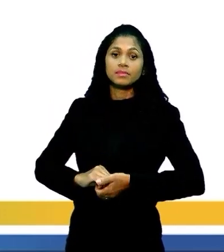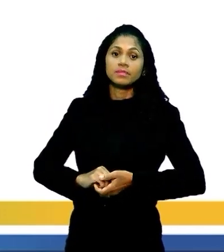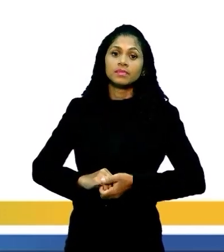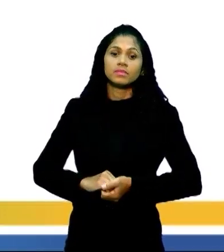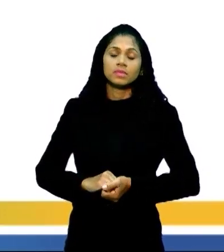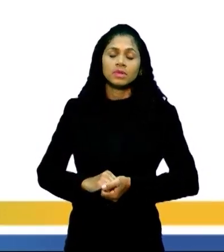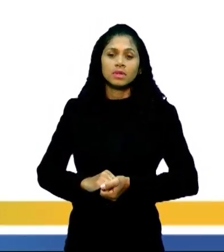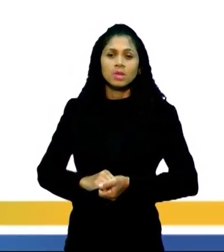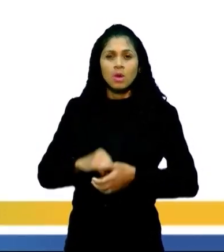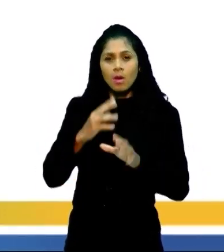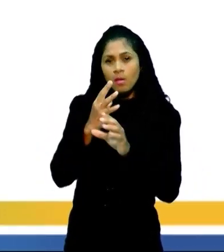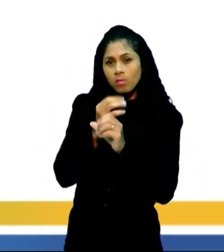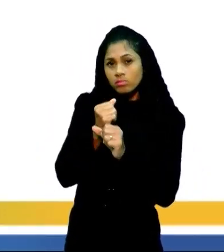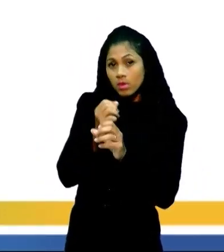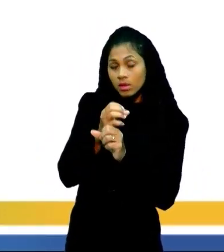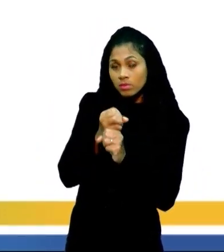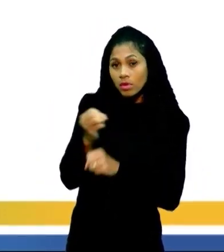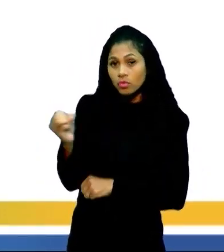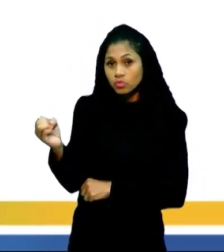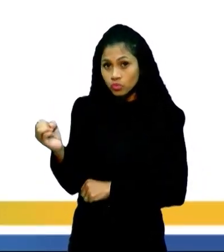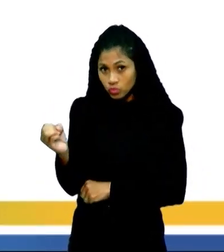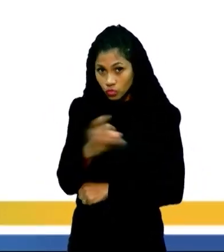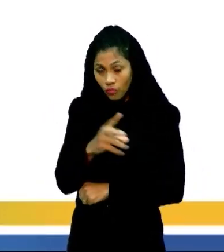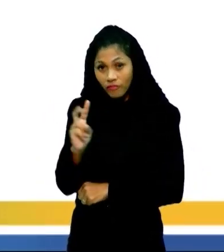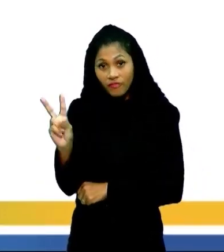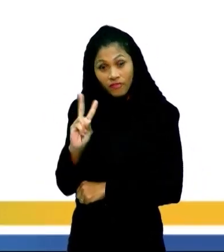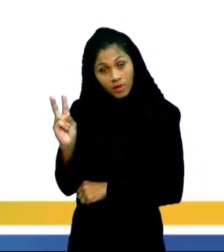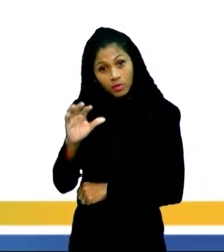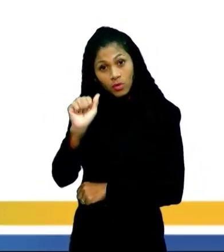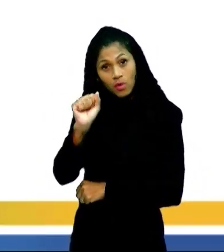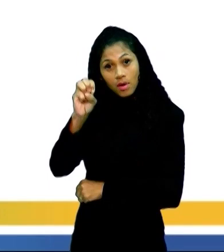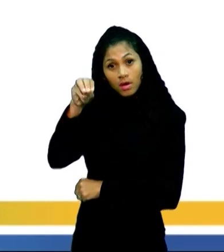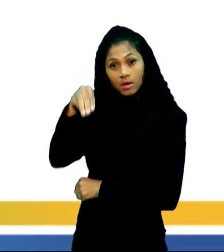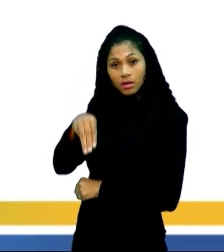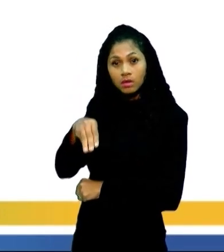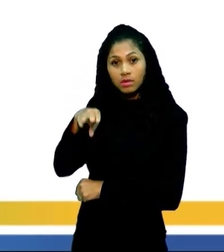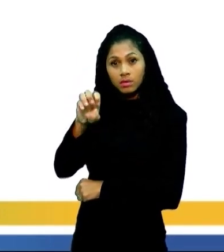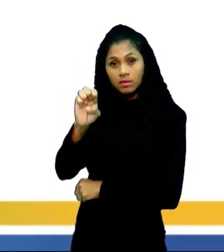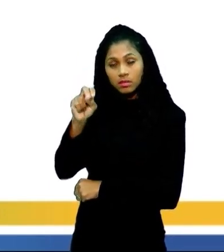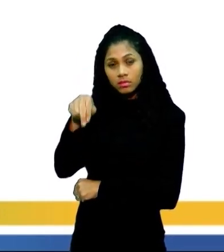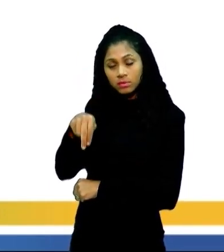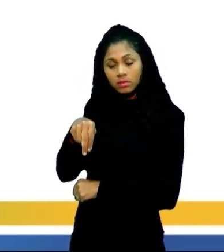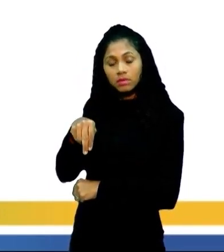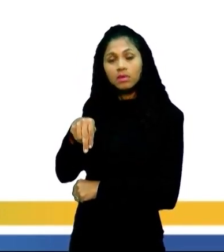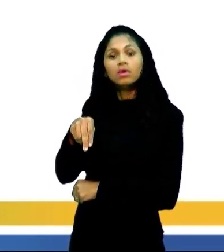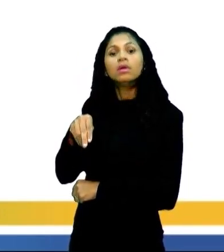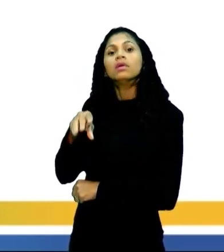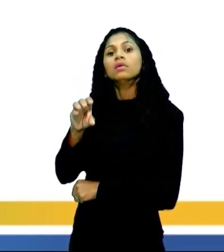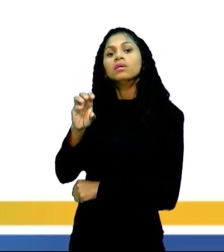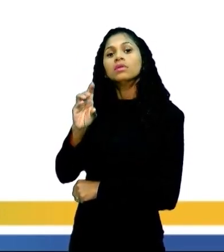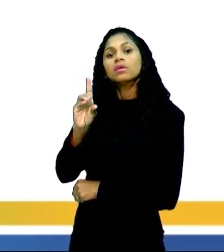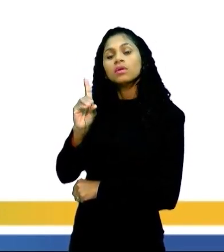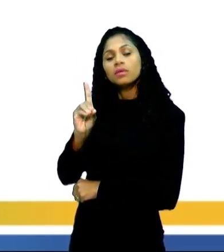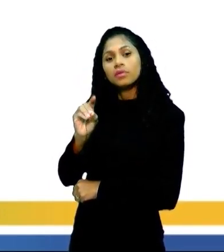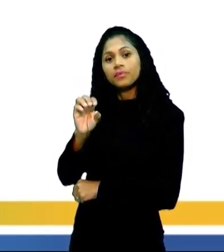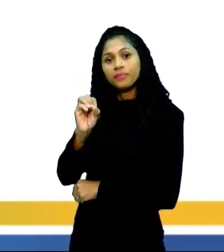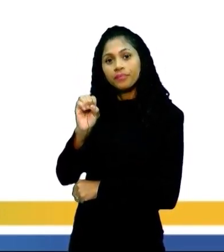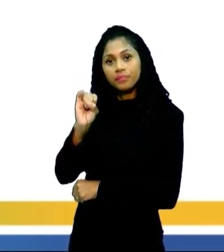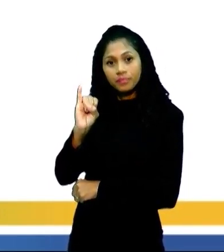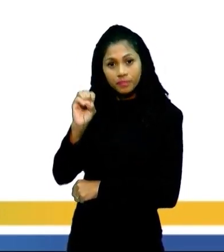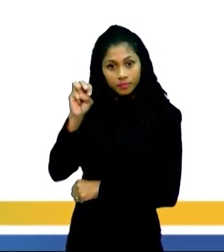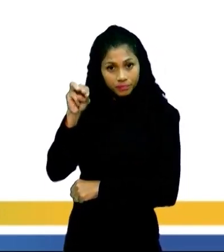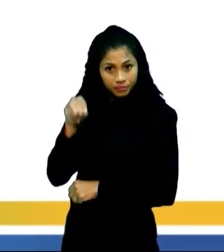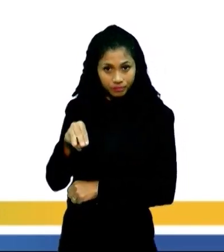para calcular o novo custo do amendoim, vamos chamá-lo de X e equacionar da seguinte